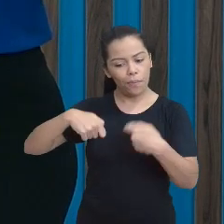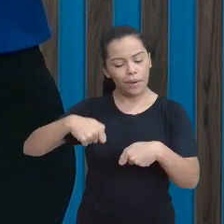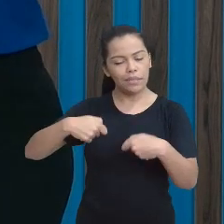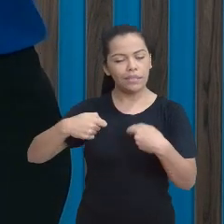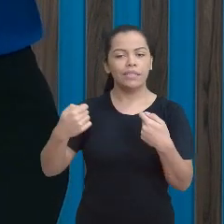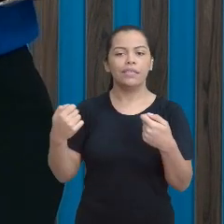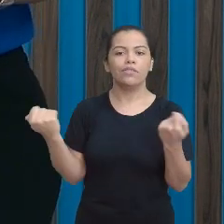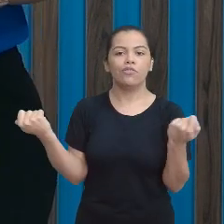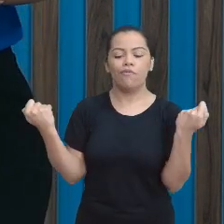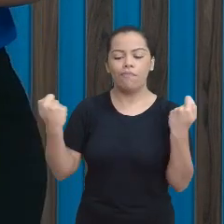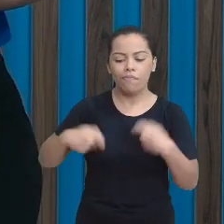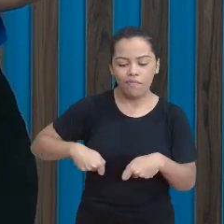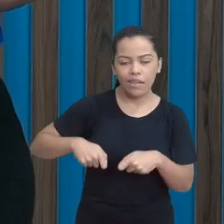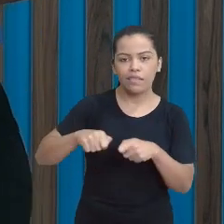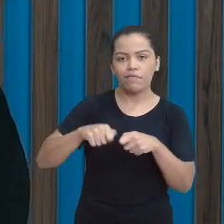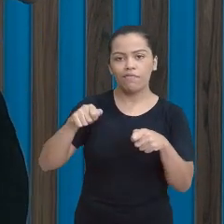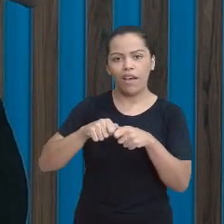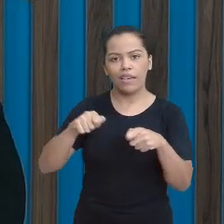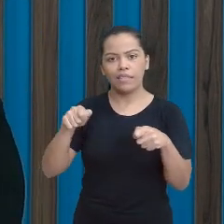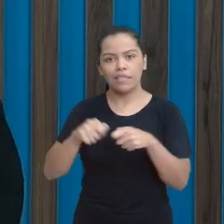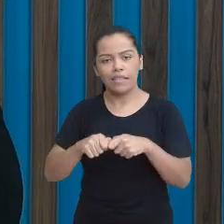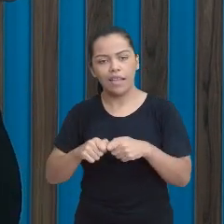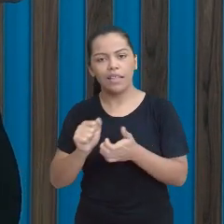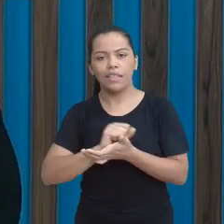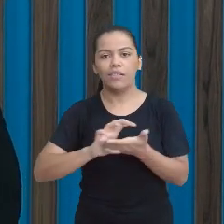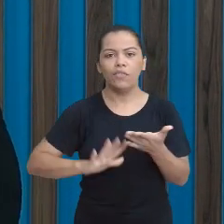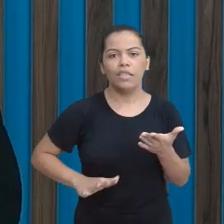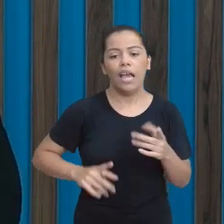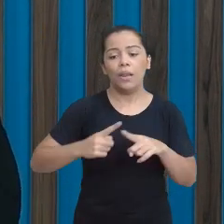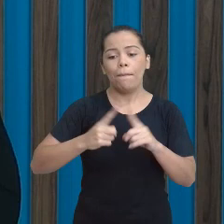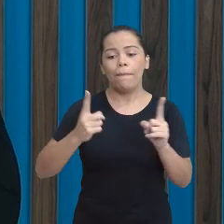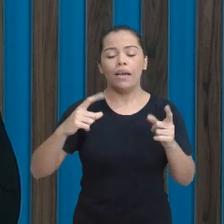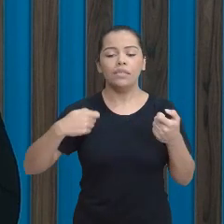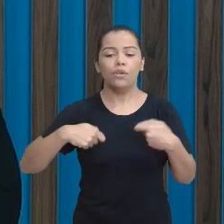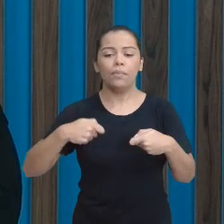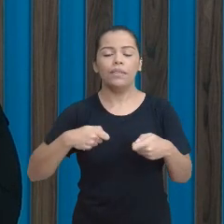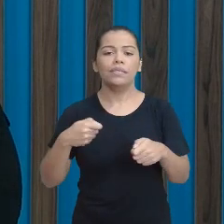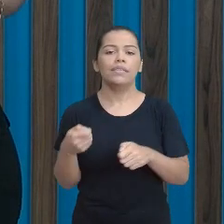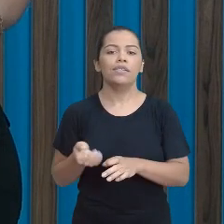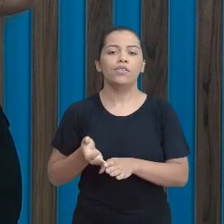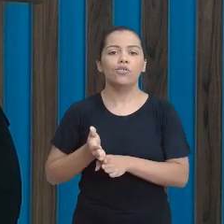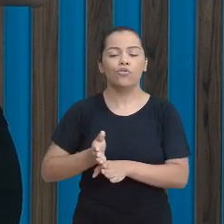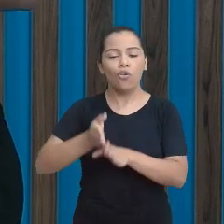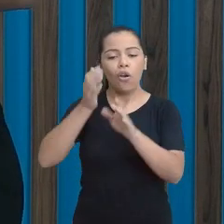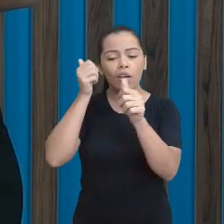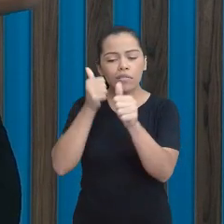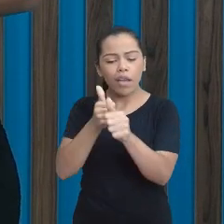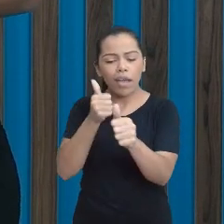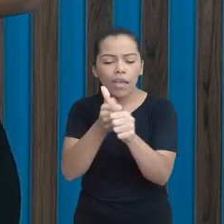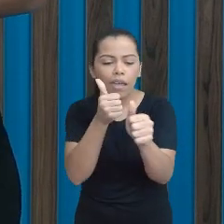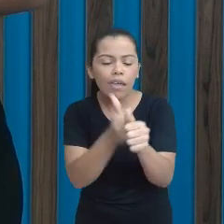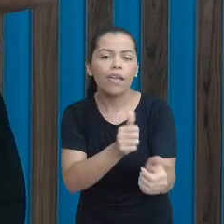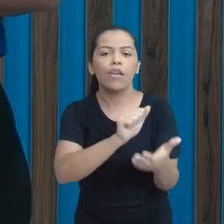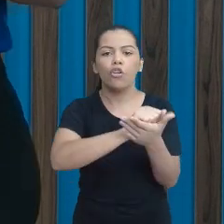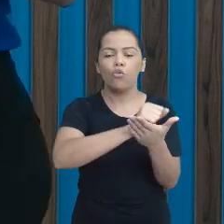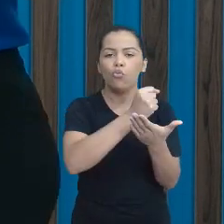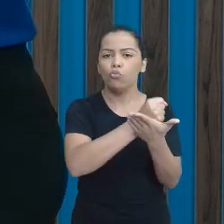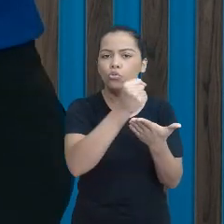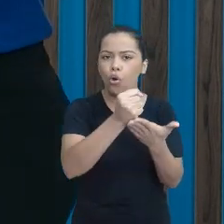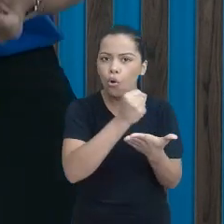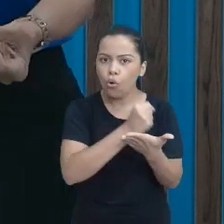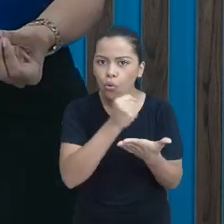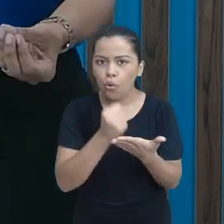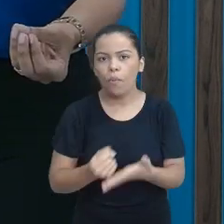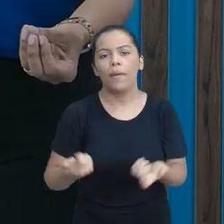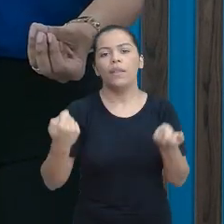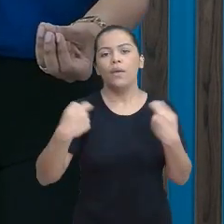mas eu tenho uma matriz curricular. Eu preciso aprender novos conceitos, além de me desenvolver, né? Além de